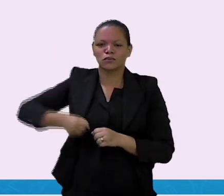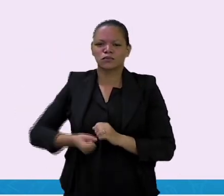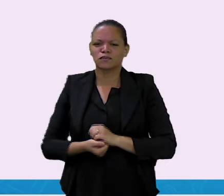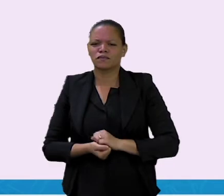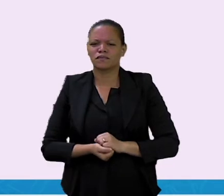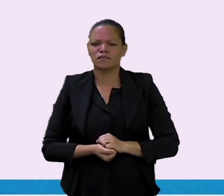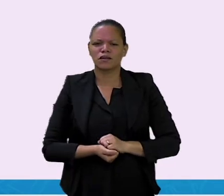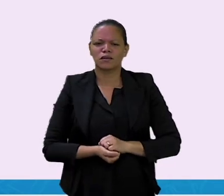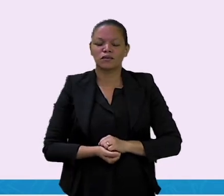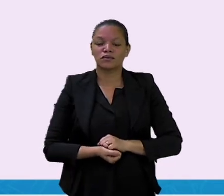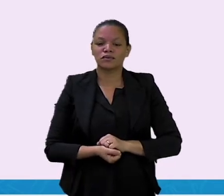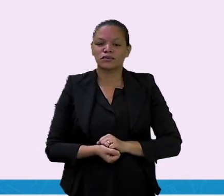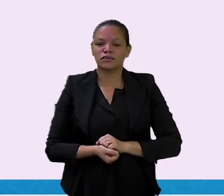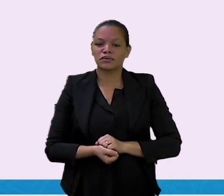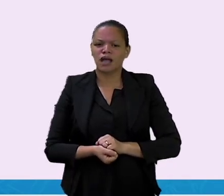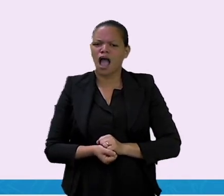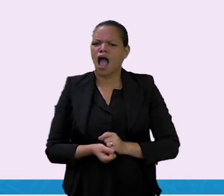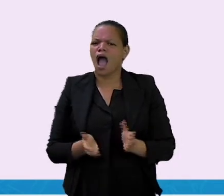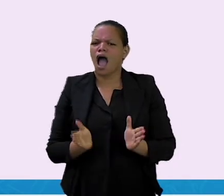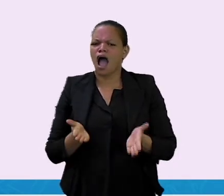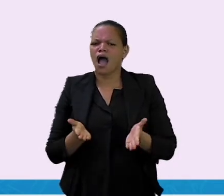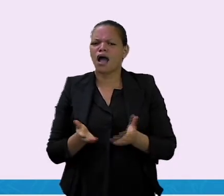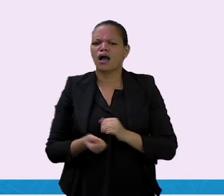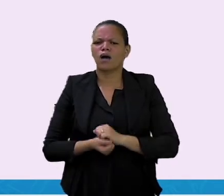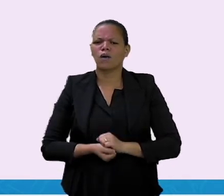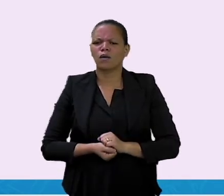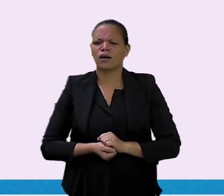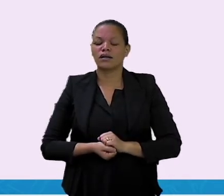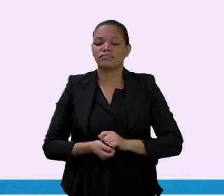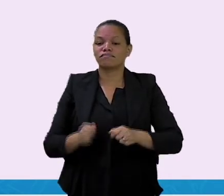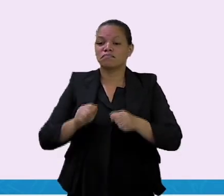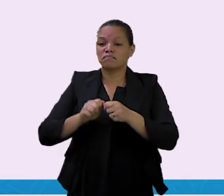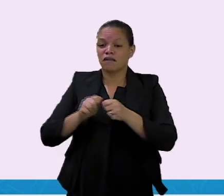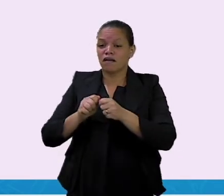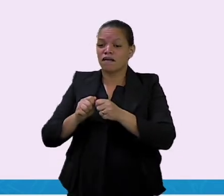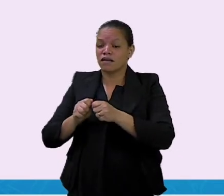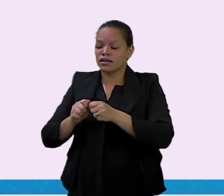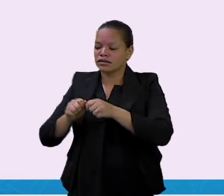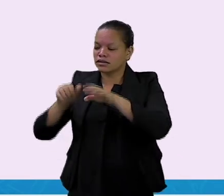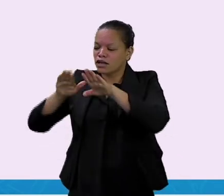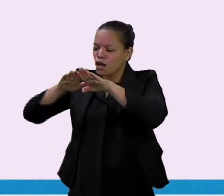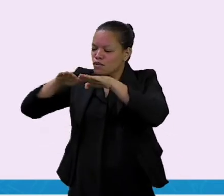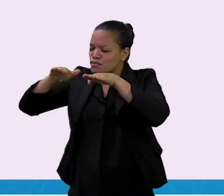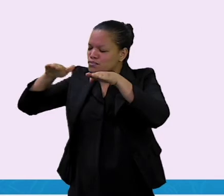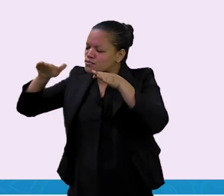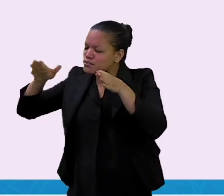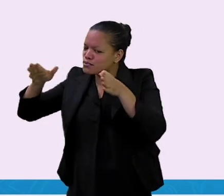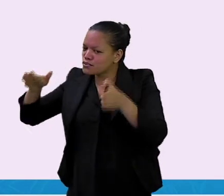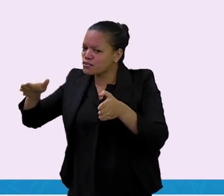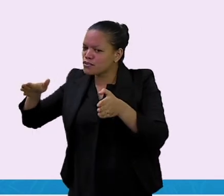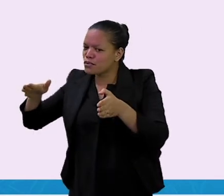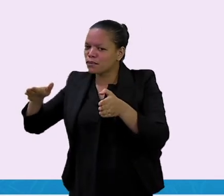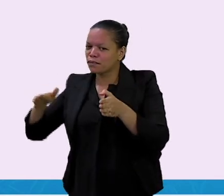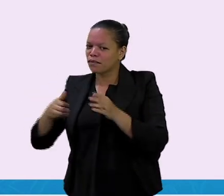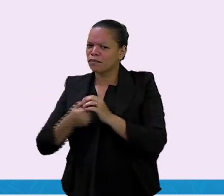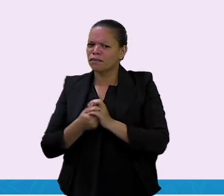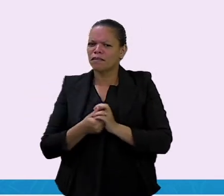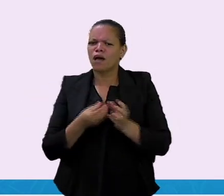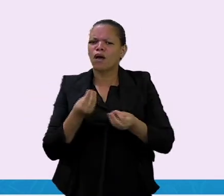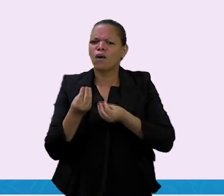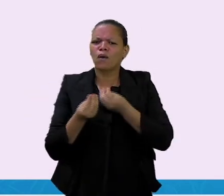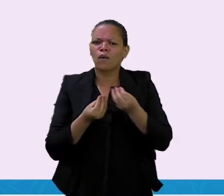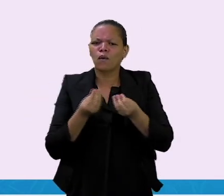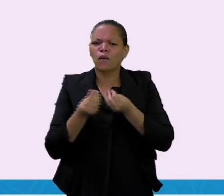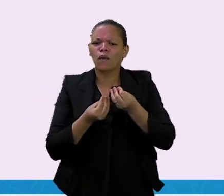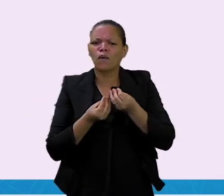o chocolate em pó e o açúcar, misturando tudo em fogo médio. Espere esfriar. Coloque